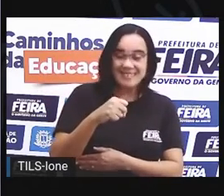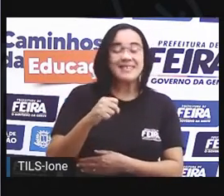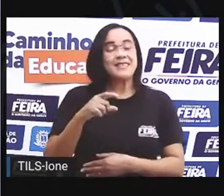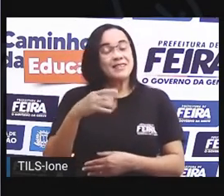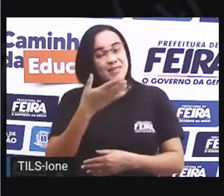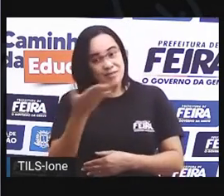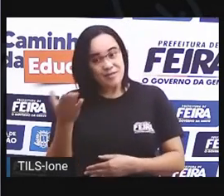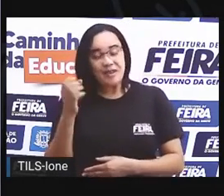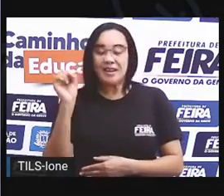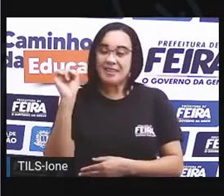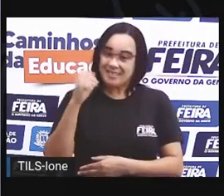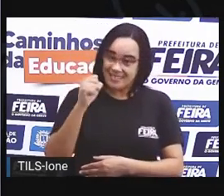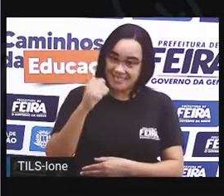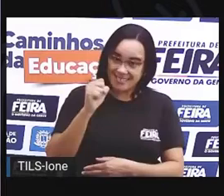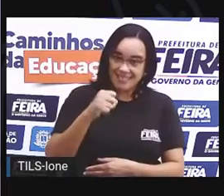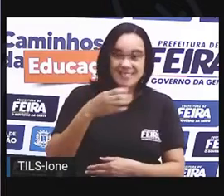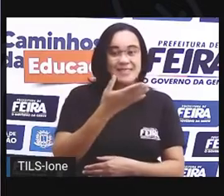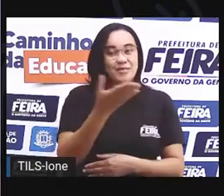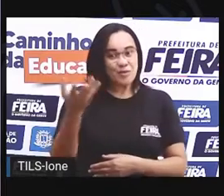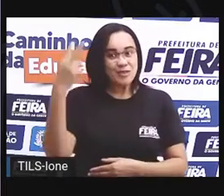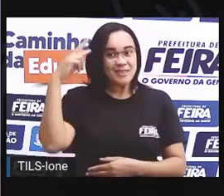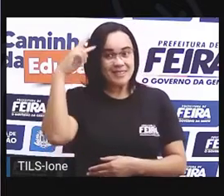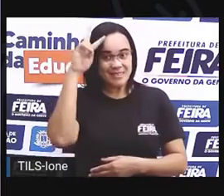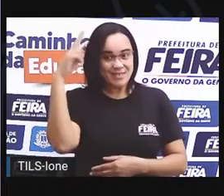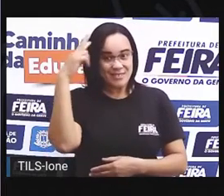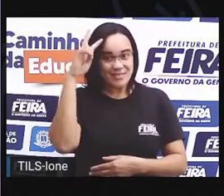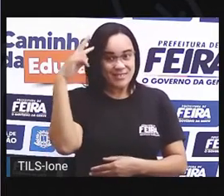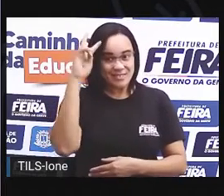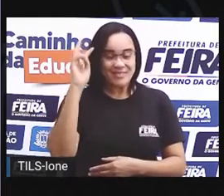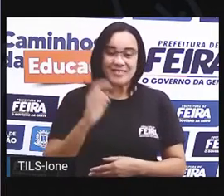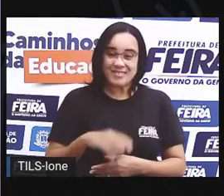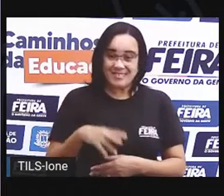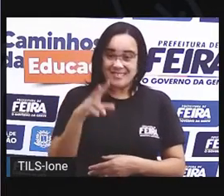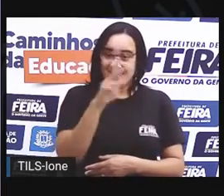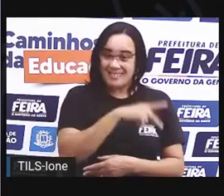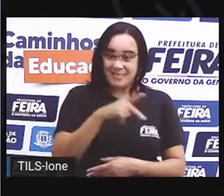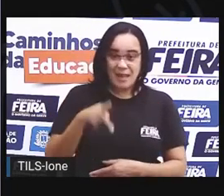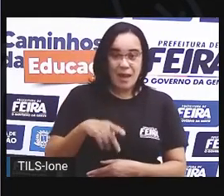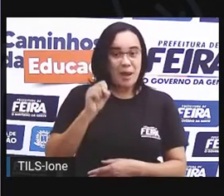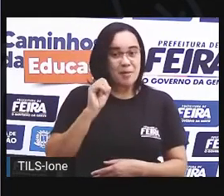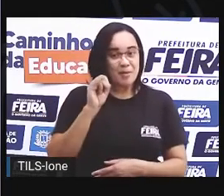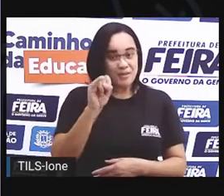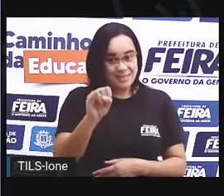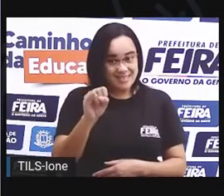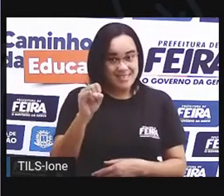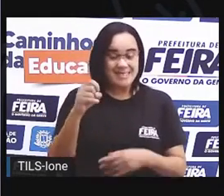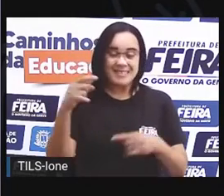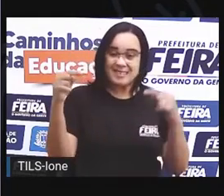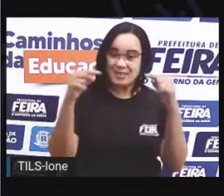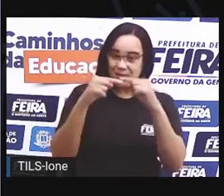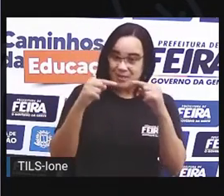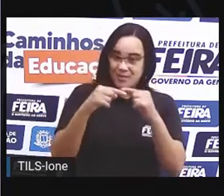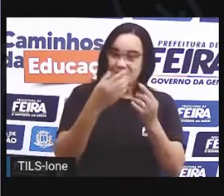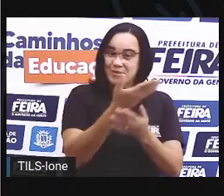agora, vocês vão falar história. A Proci vai ficar aqui representando a meninada. Pode